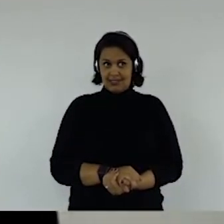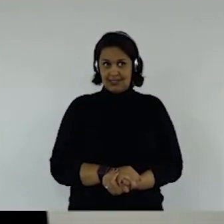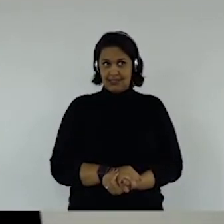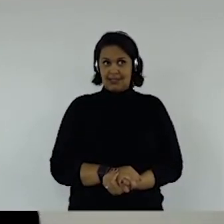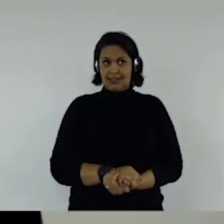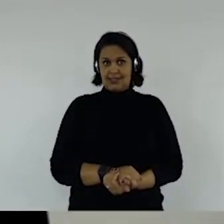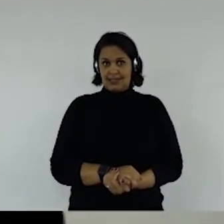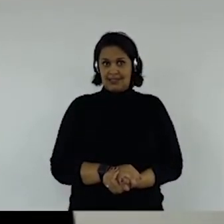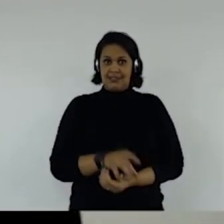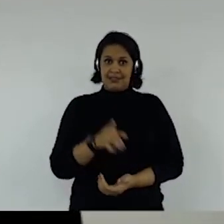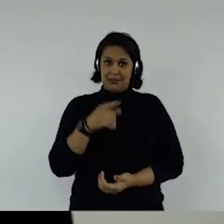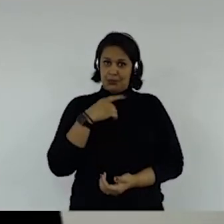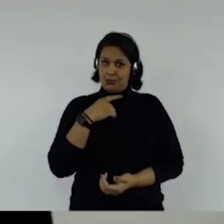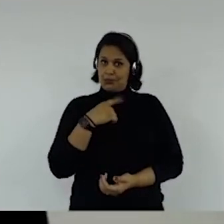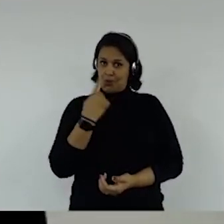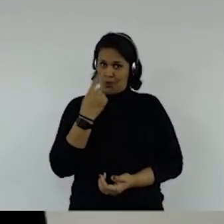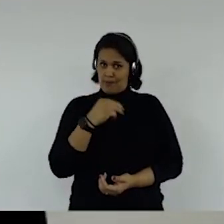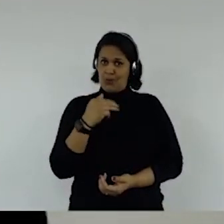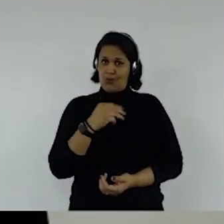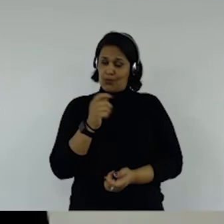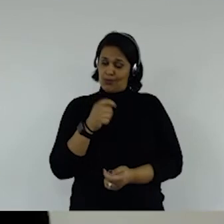tínhamos um minutinho, doutor.